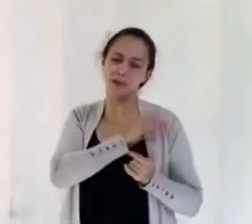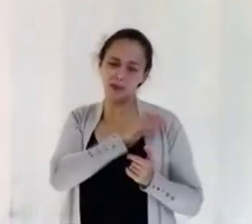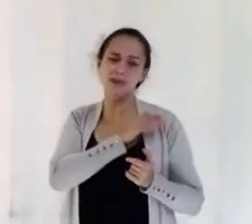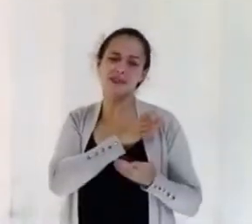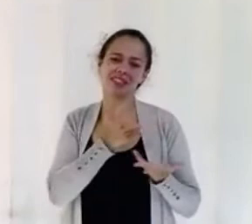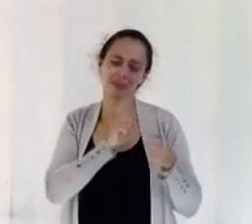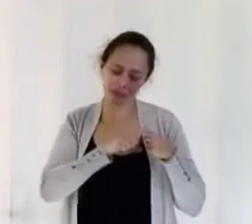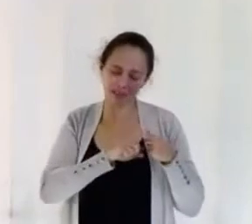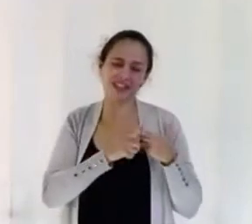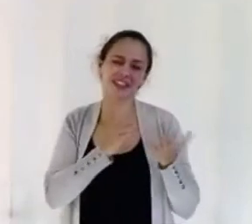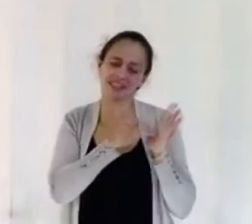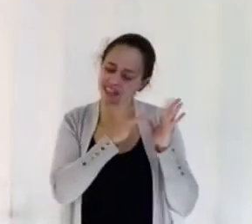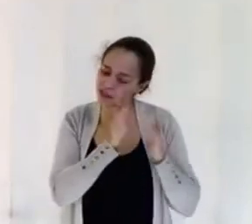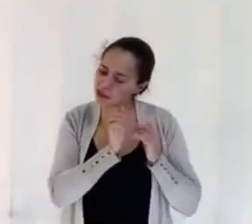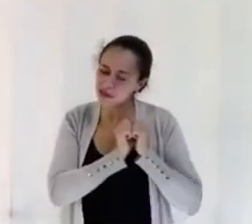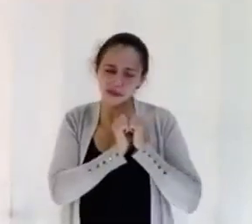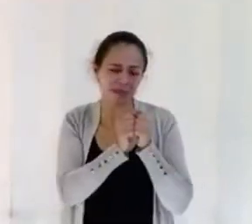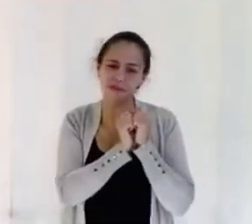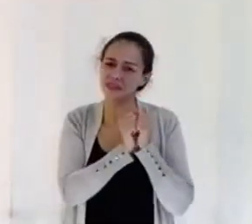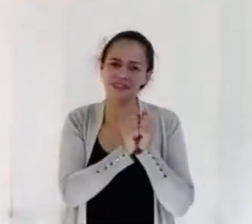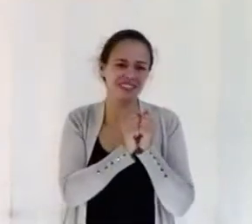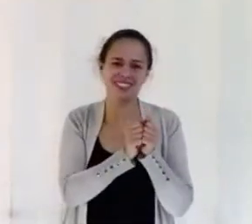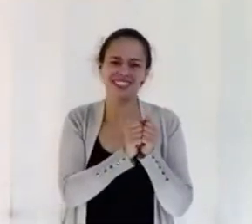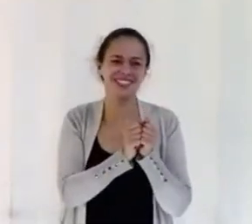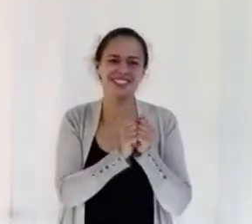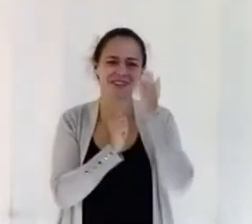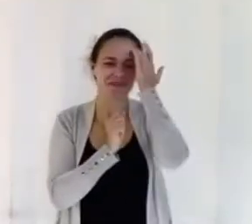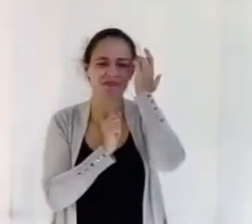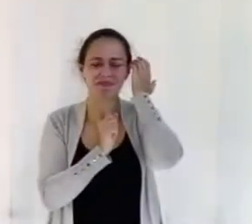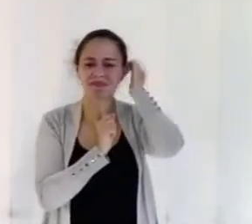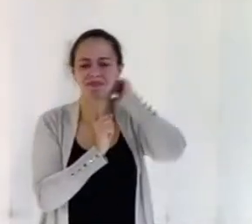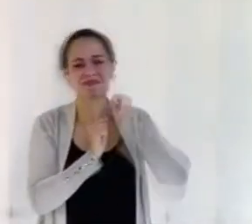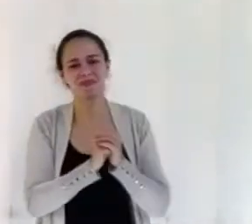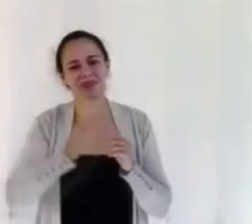Não negligencies igualmente a prática do bem e a mútua cooperação.